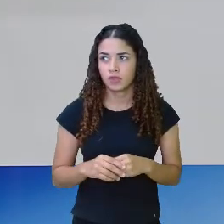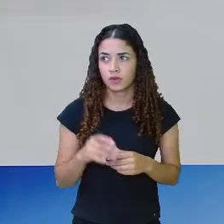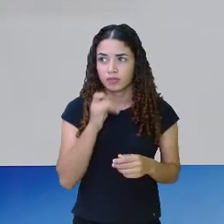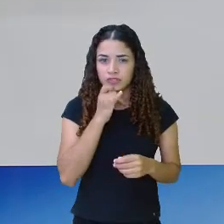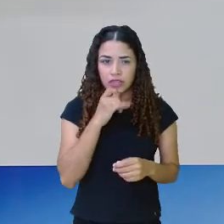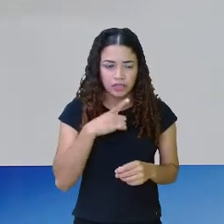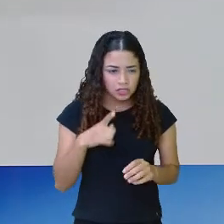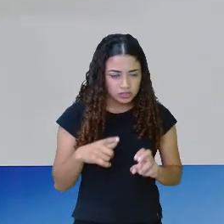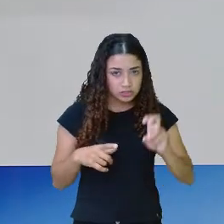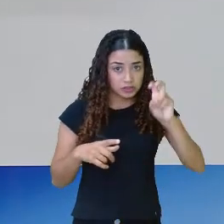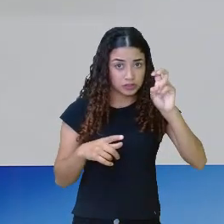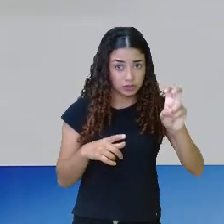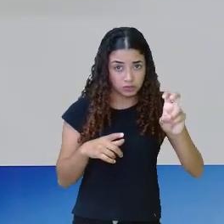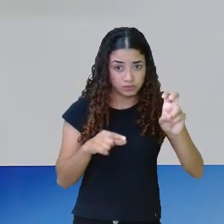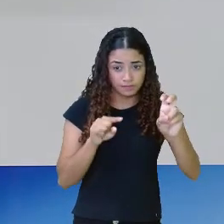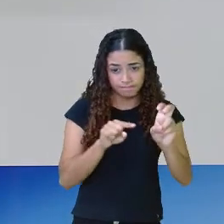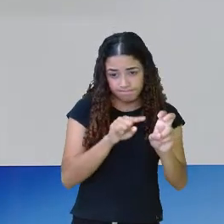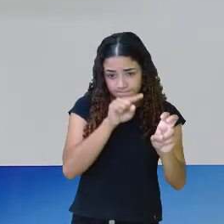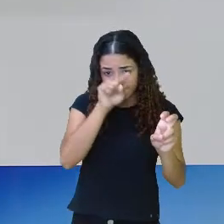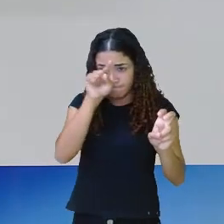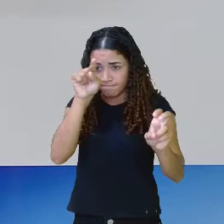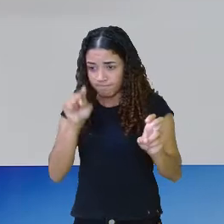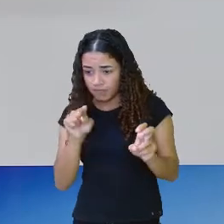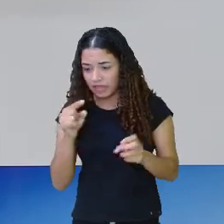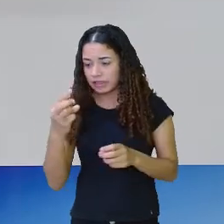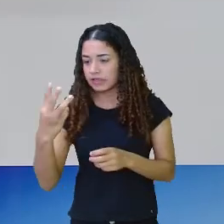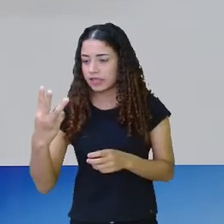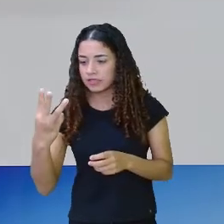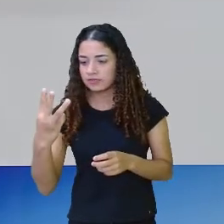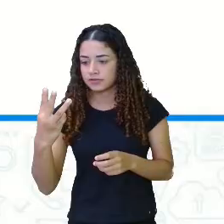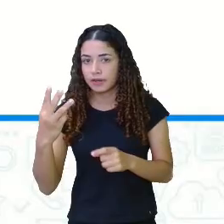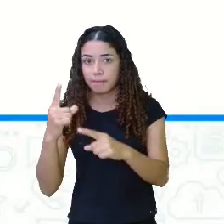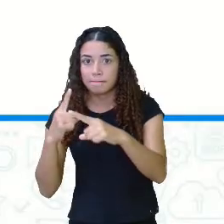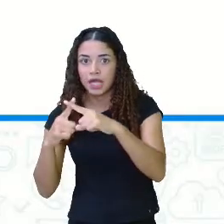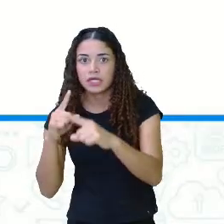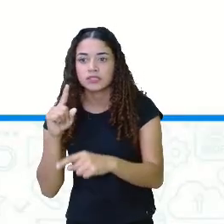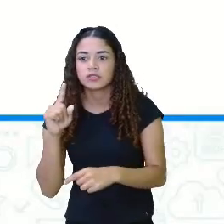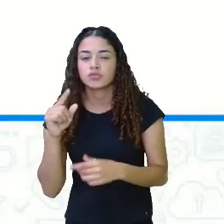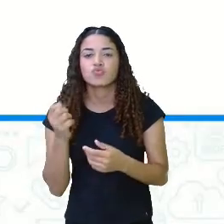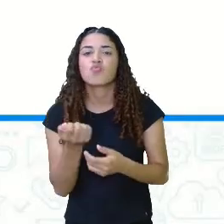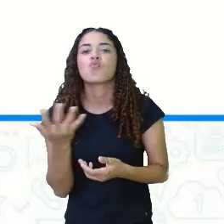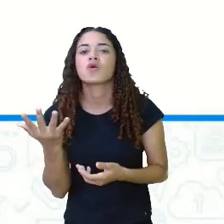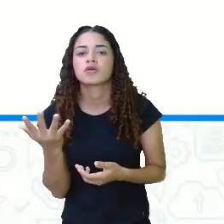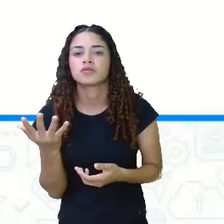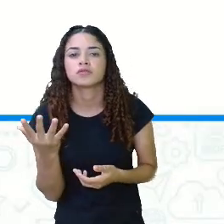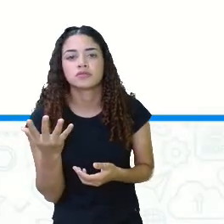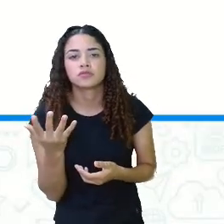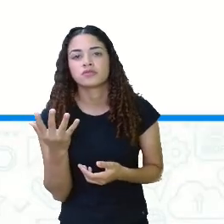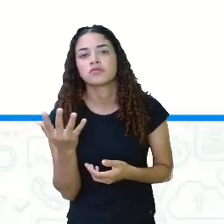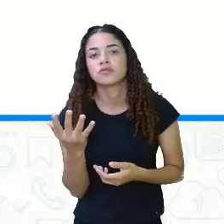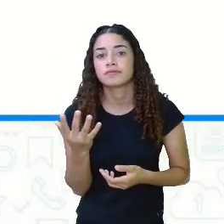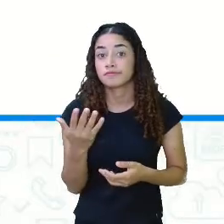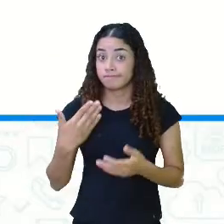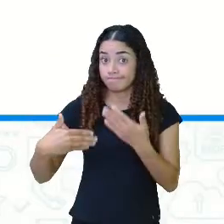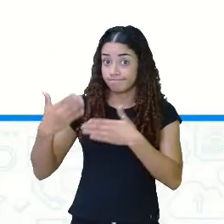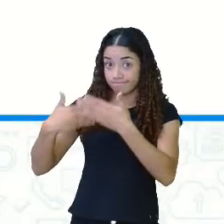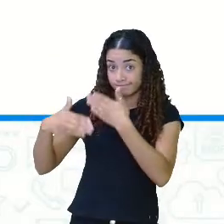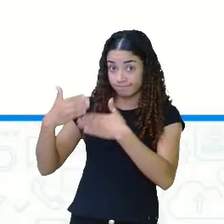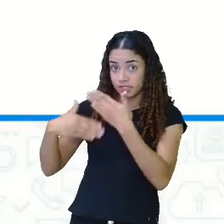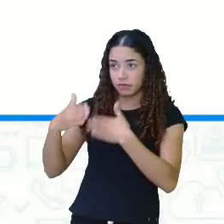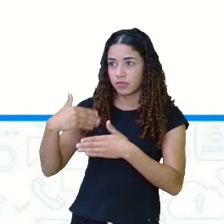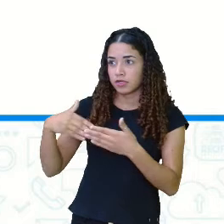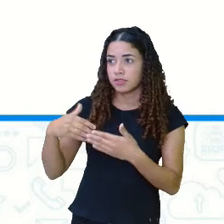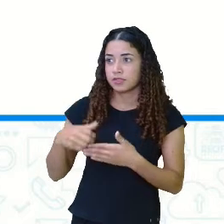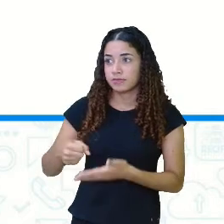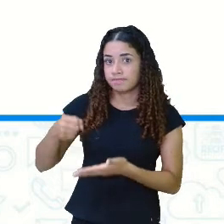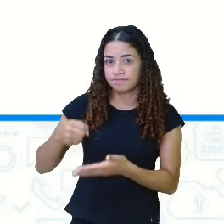aí? Engraçado. Essas balanças que colocam os pezinhos, antigamente, existiam